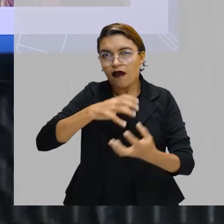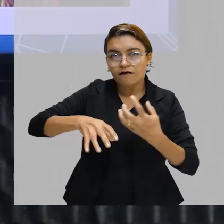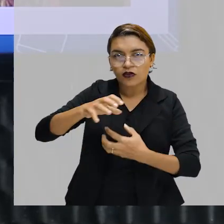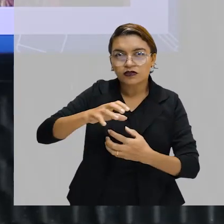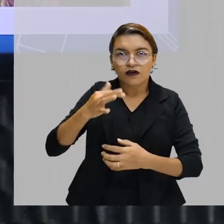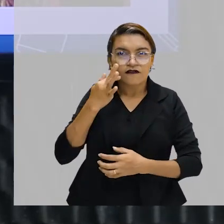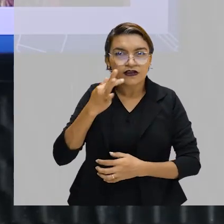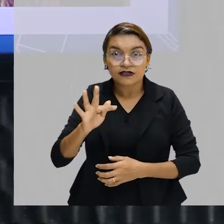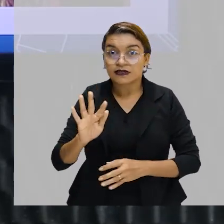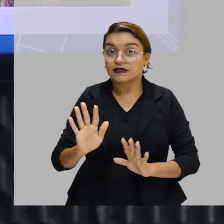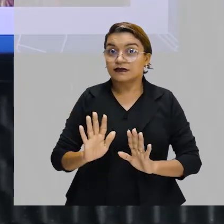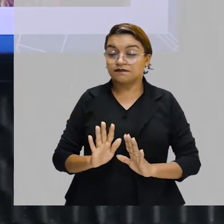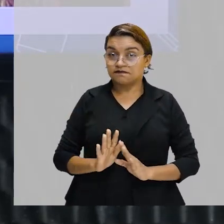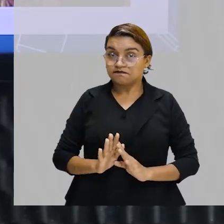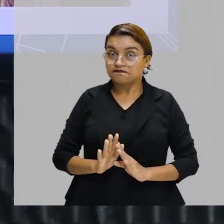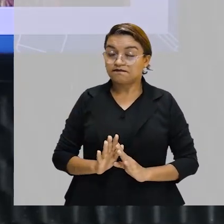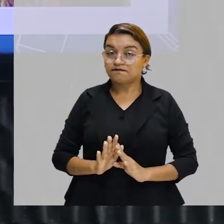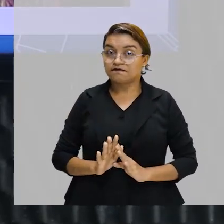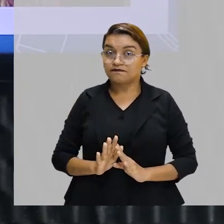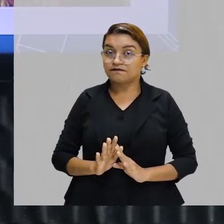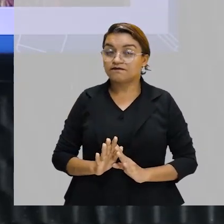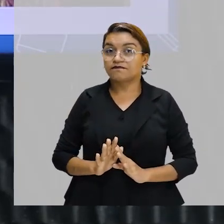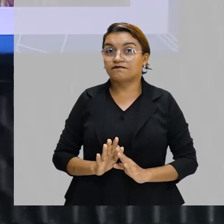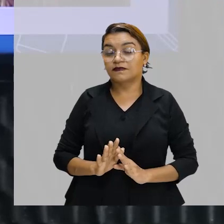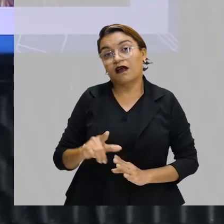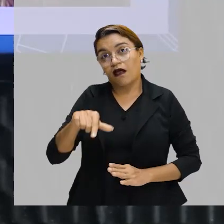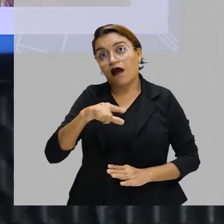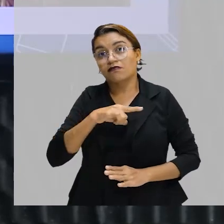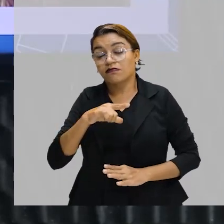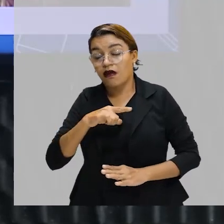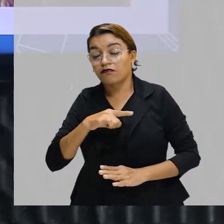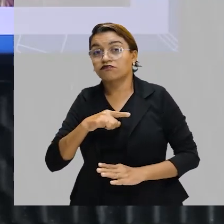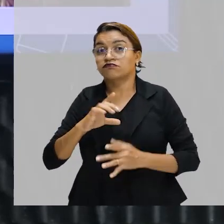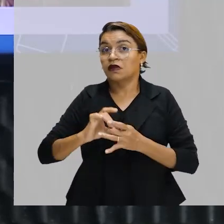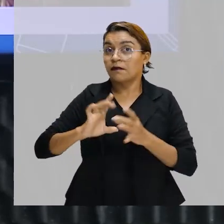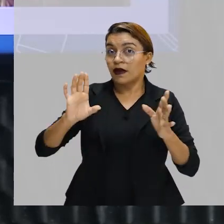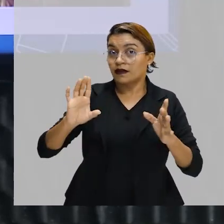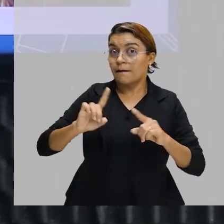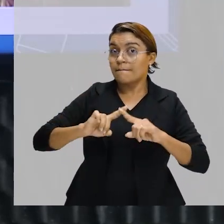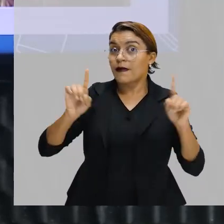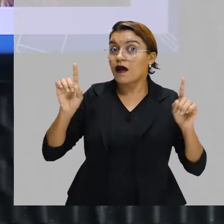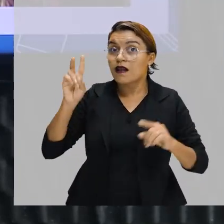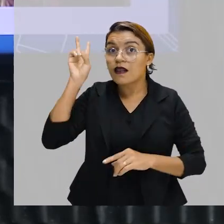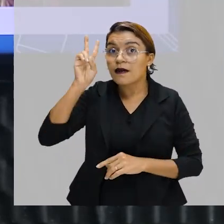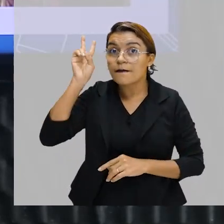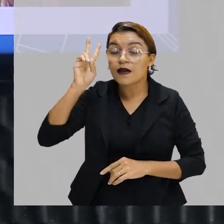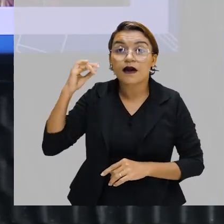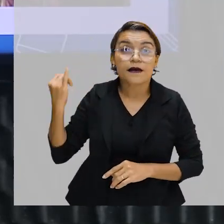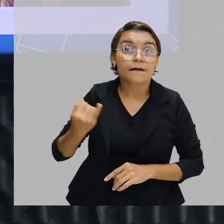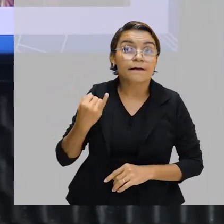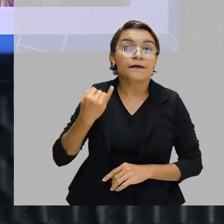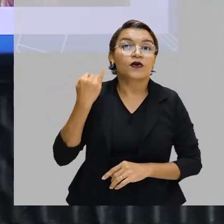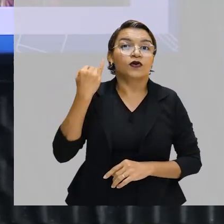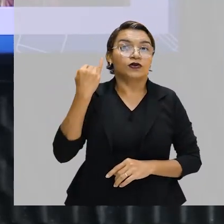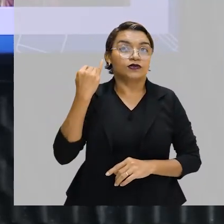Francesa, claro, liberdade, igualdade, fraternidade, mas eu quero lembrar, gente,